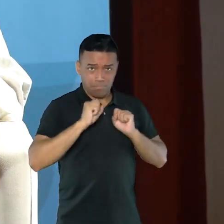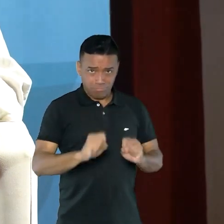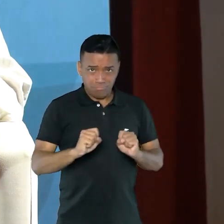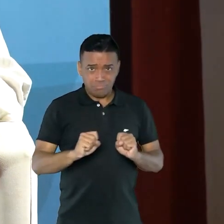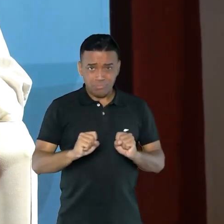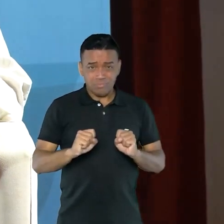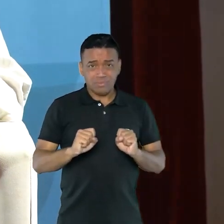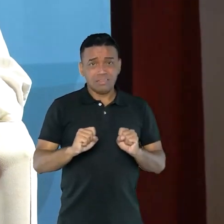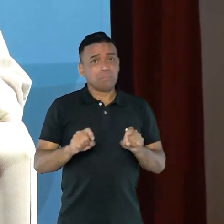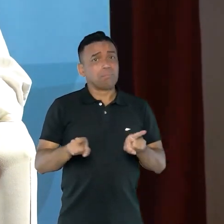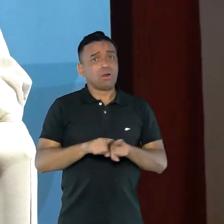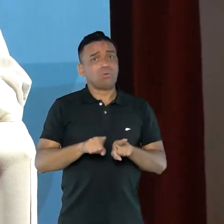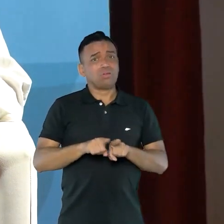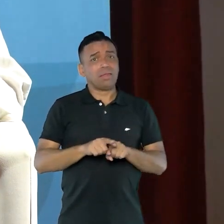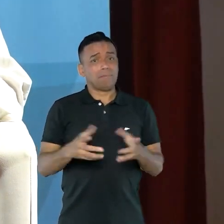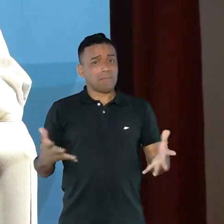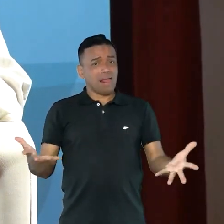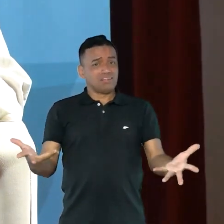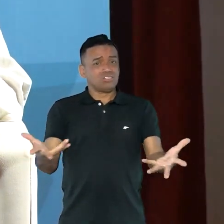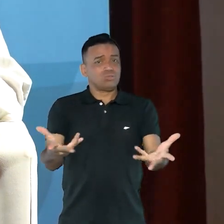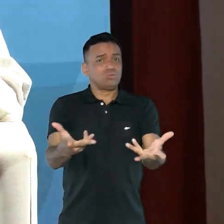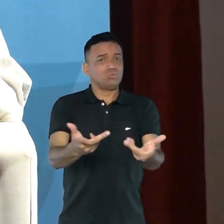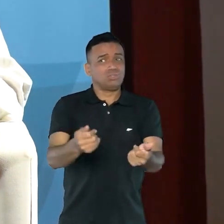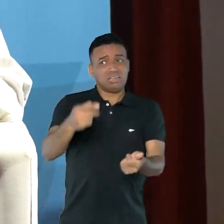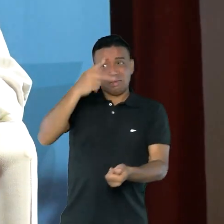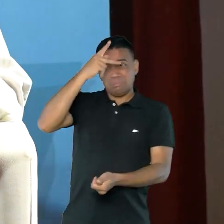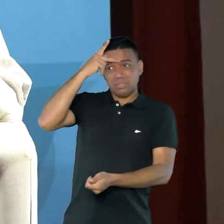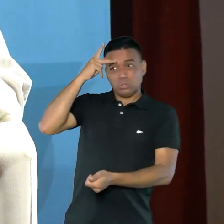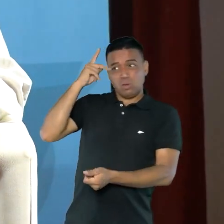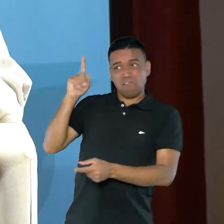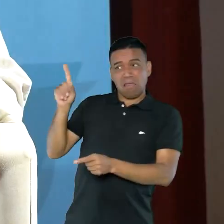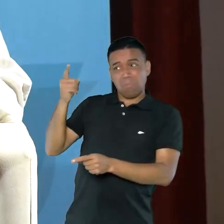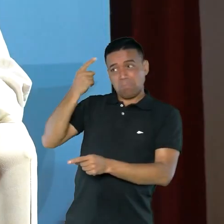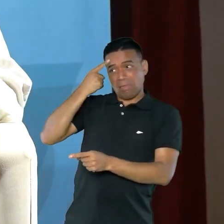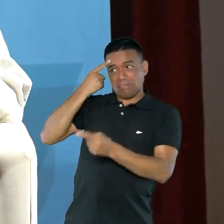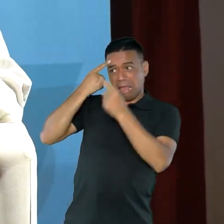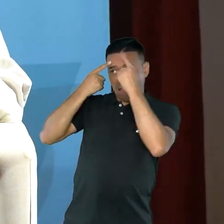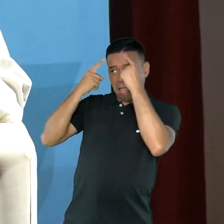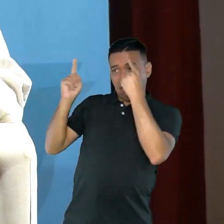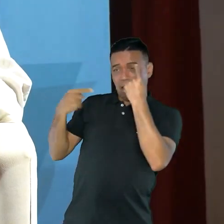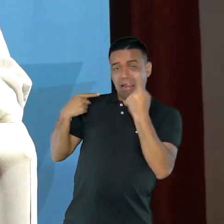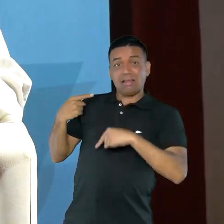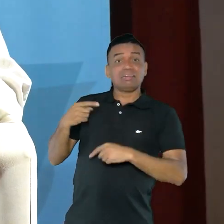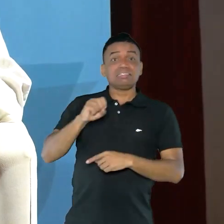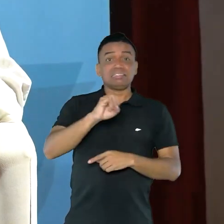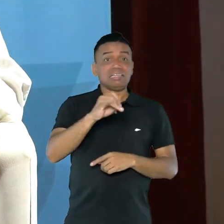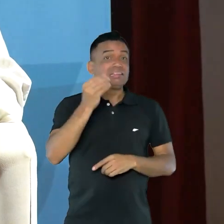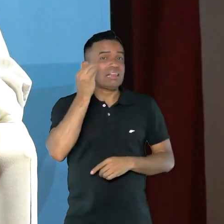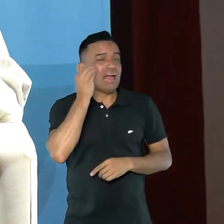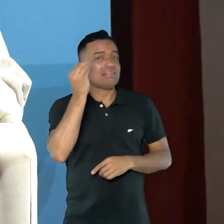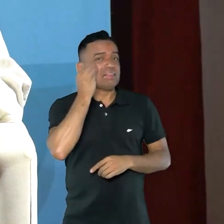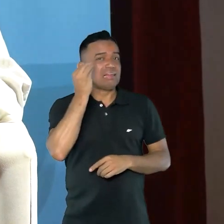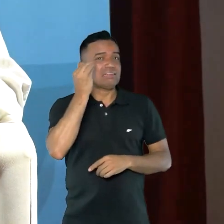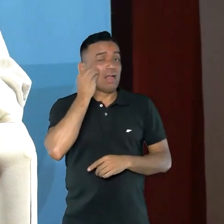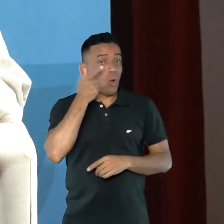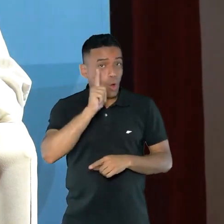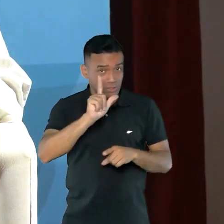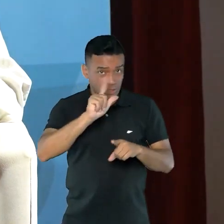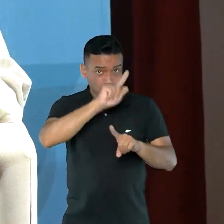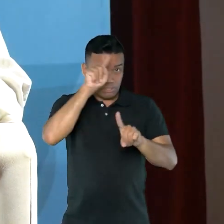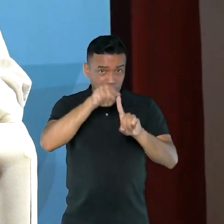sem atribuir tanta magnitude aos que os outros vão pensar. Se a gente tentar e não conseguir, é que se encontra